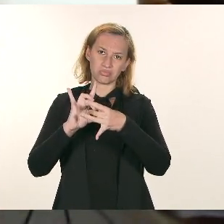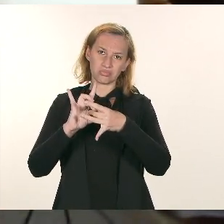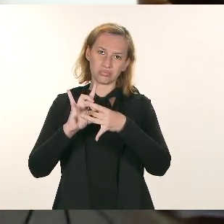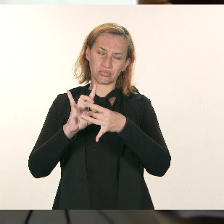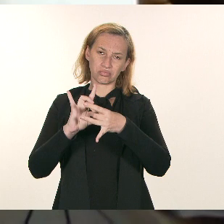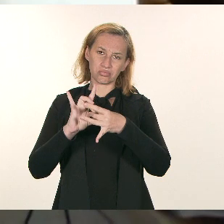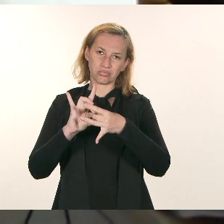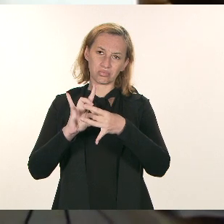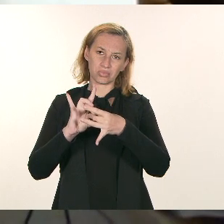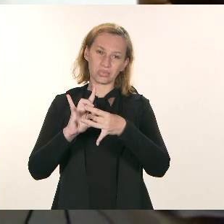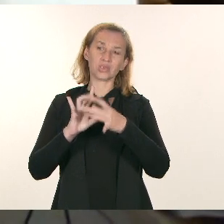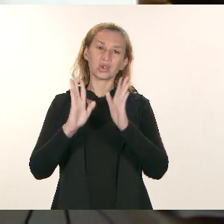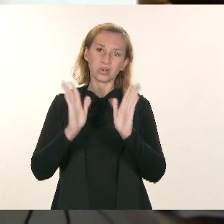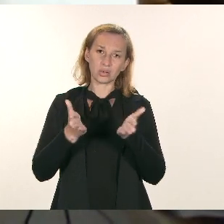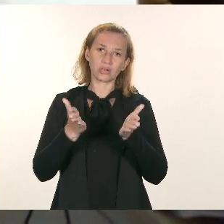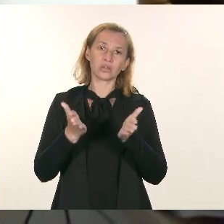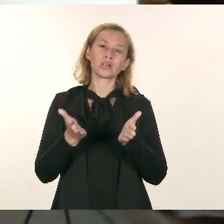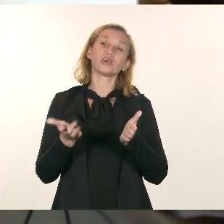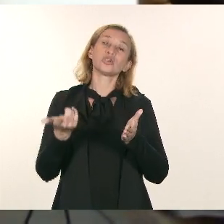fazer essa aliança.